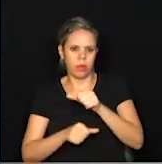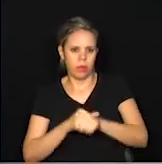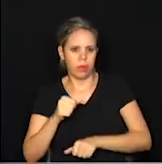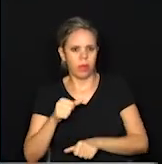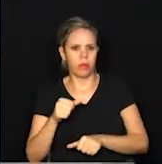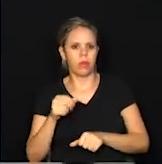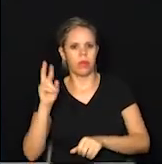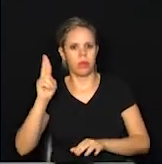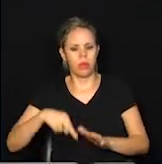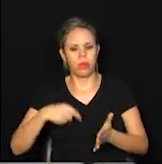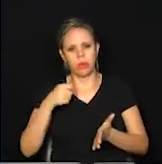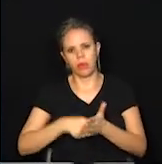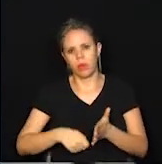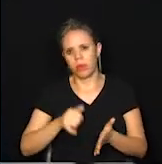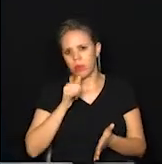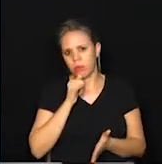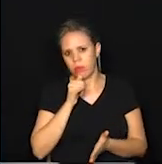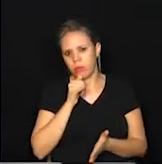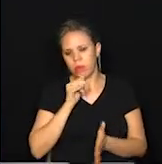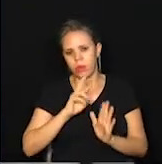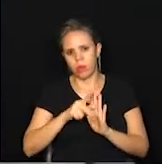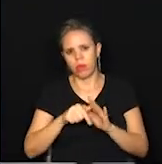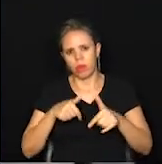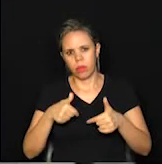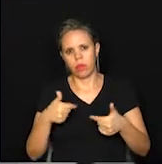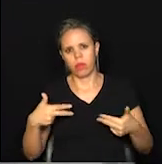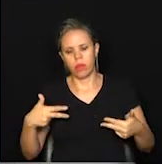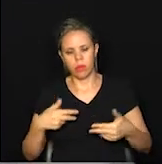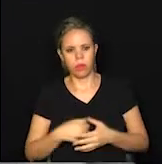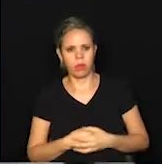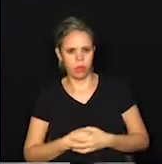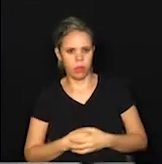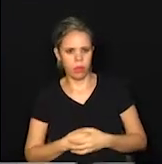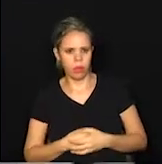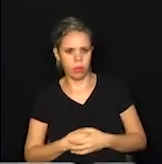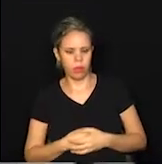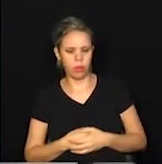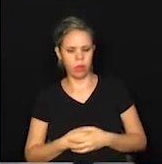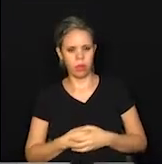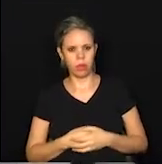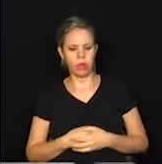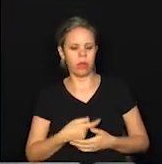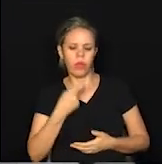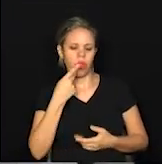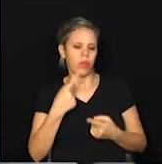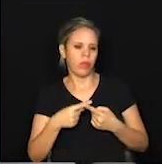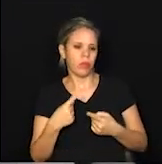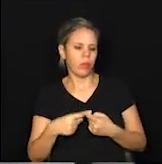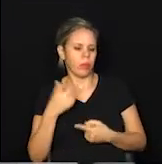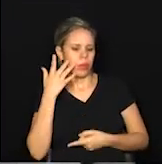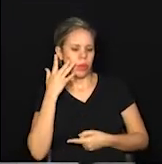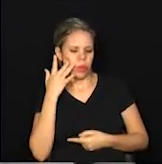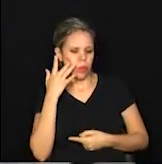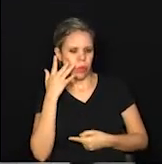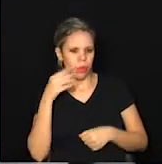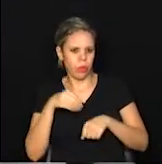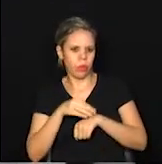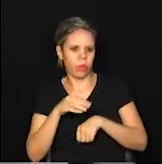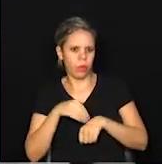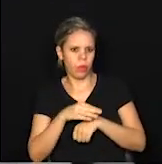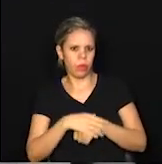razões políticas, por diversas razões. Eu estou dizendo isso porque eu acho que isso, evidentemente,